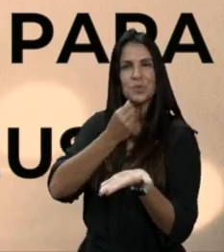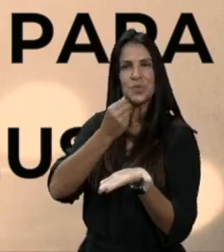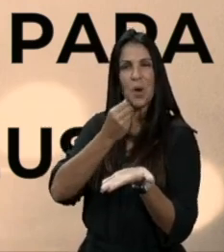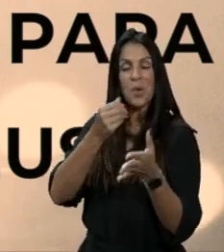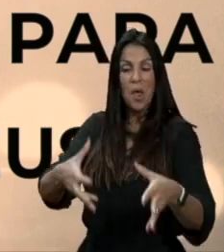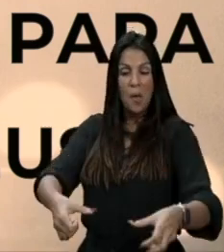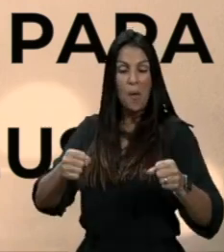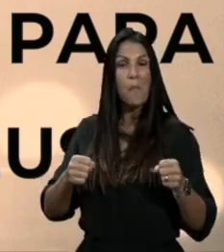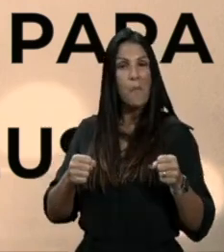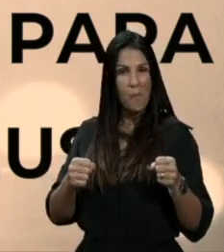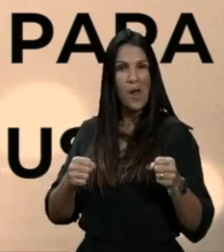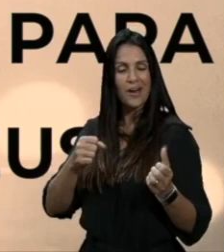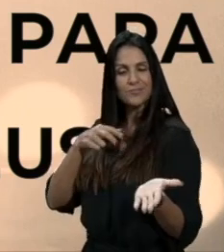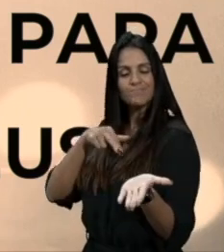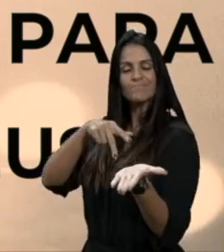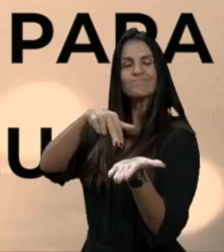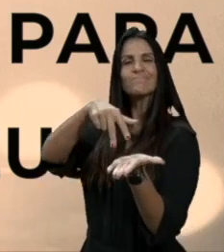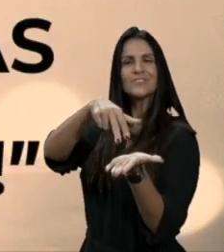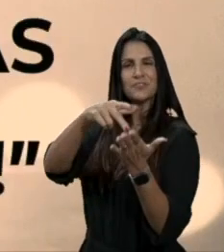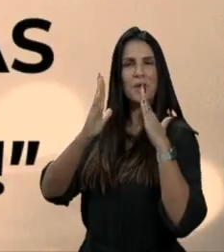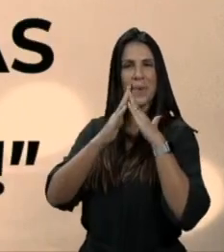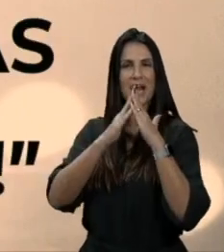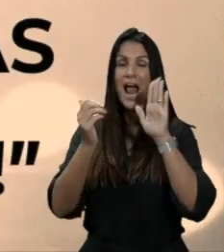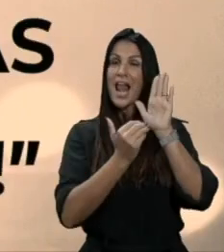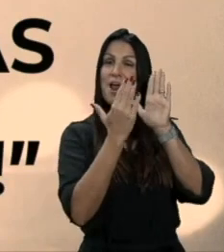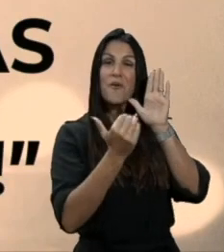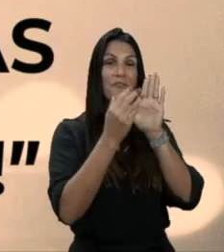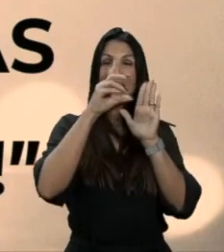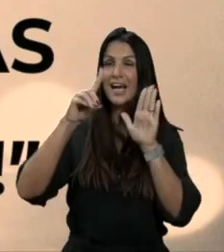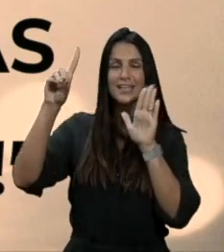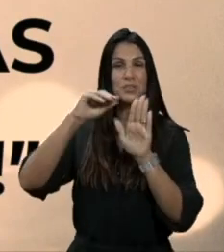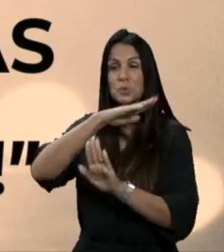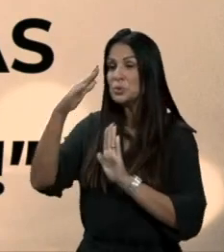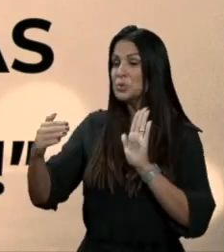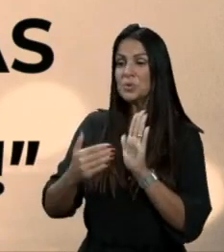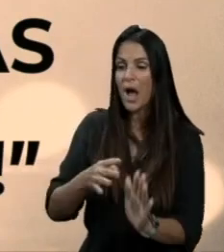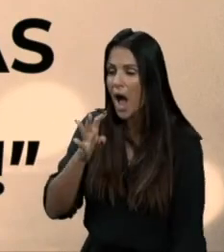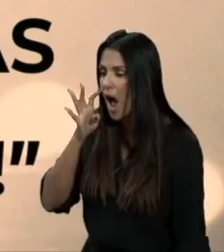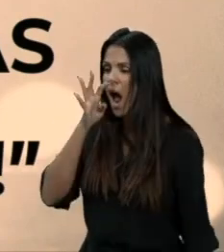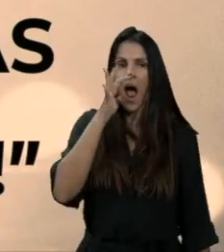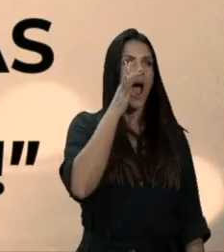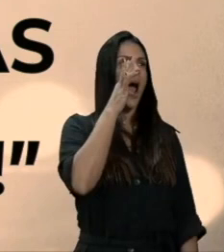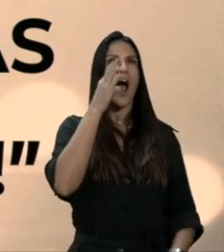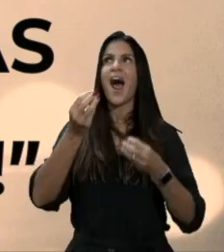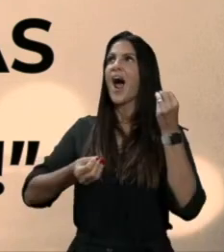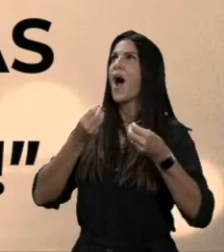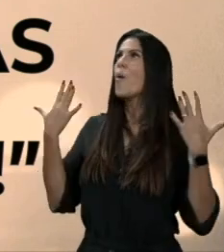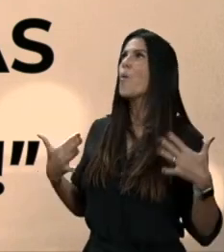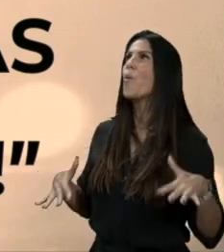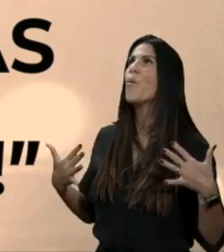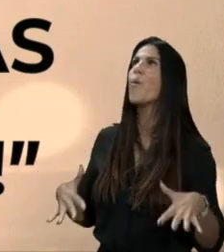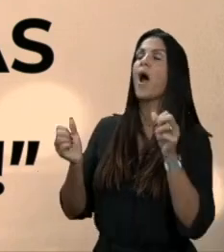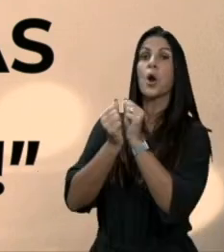estivera deitado e foi para casa louvando a Deus todos ficaram atônitos e glorificavam a Deus e